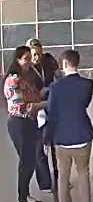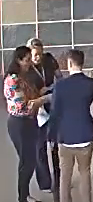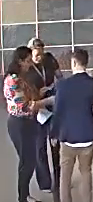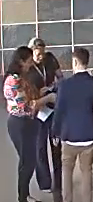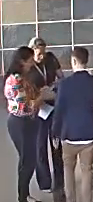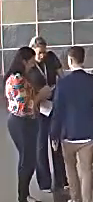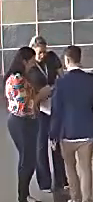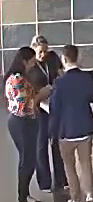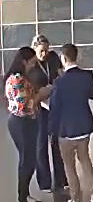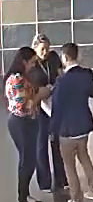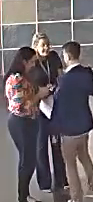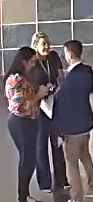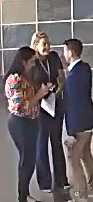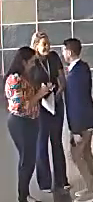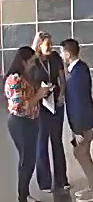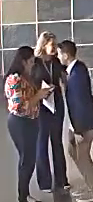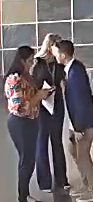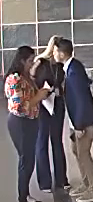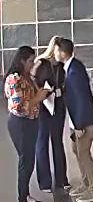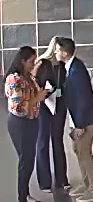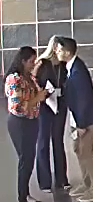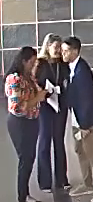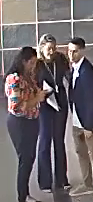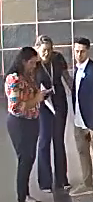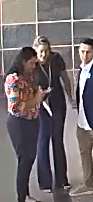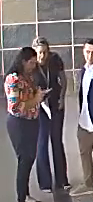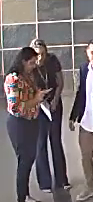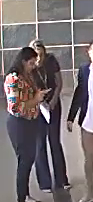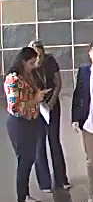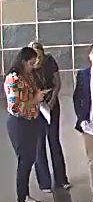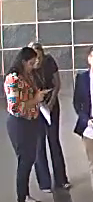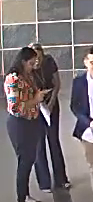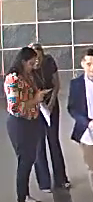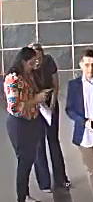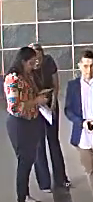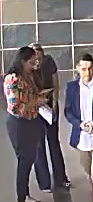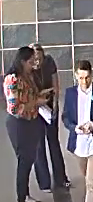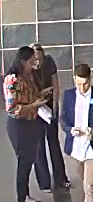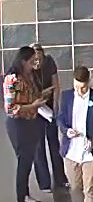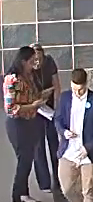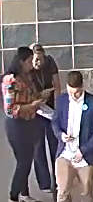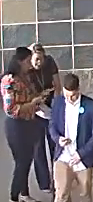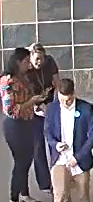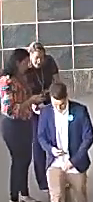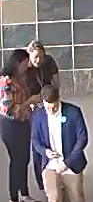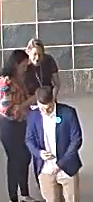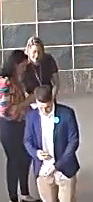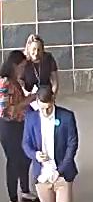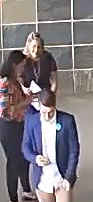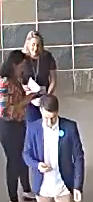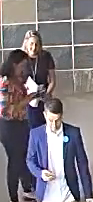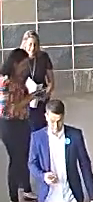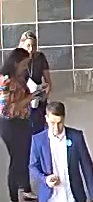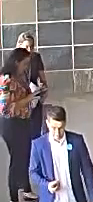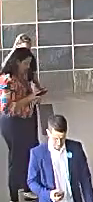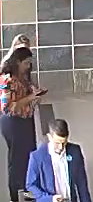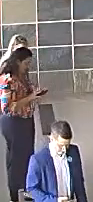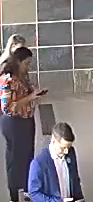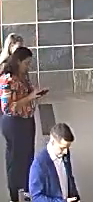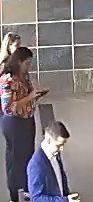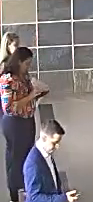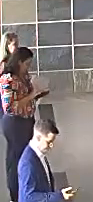primeira fase da terceira parte da reunião, que compreende a audiência pública. Esta audiência tem a finalidade